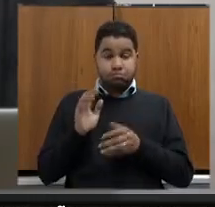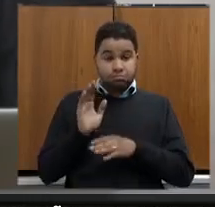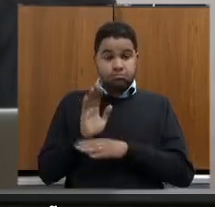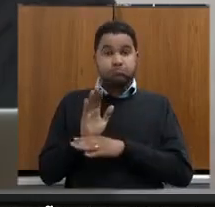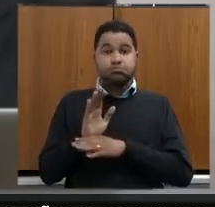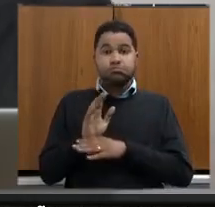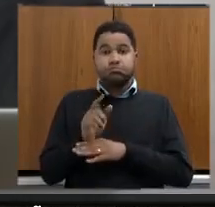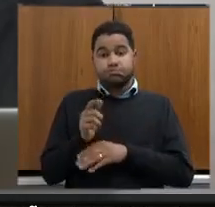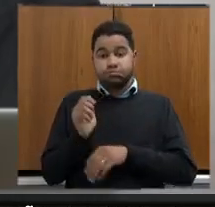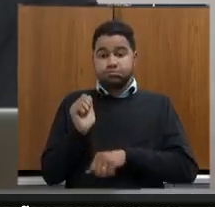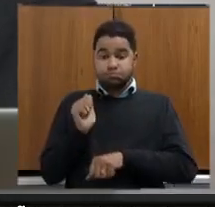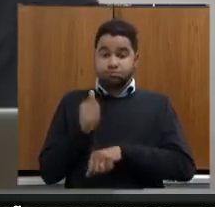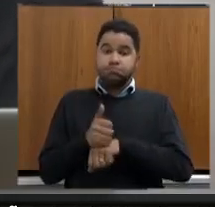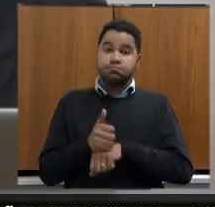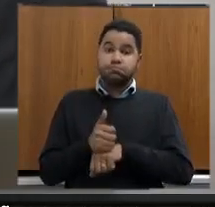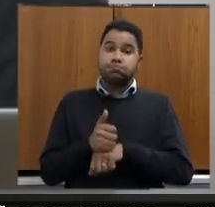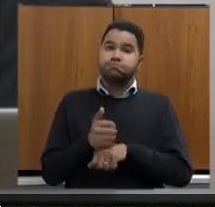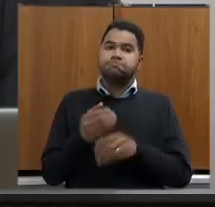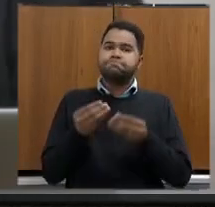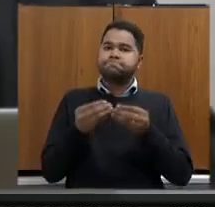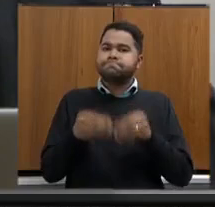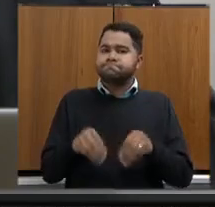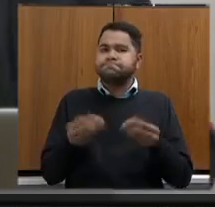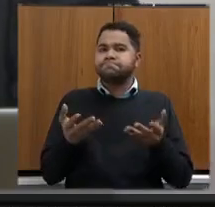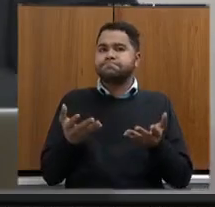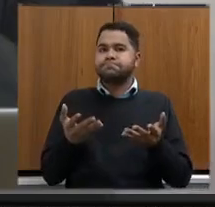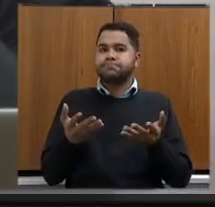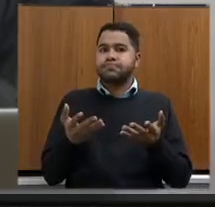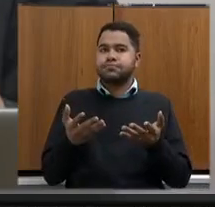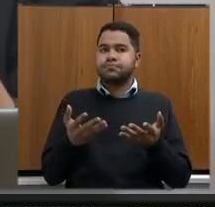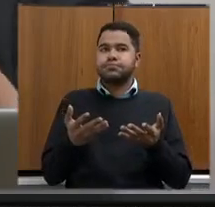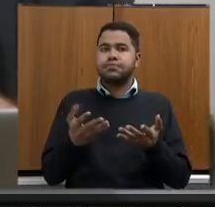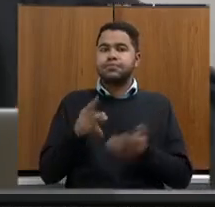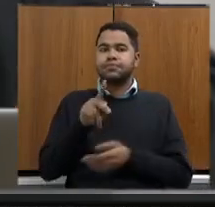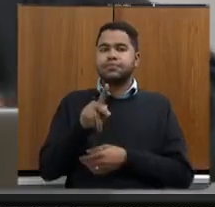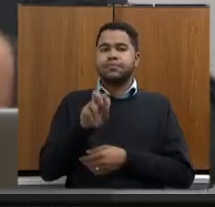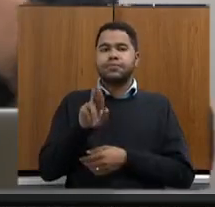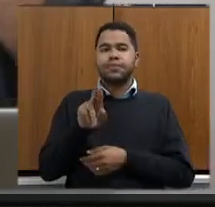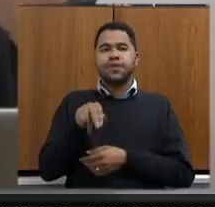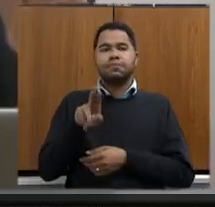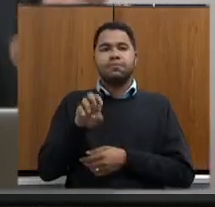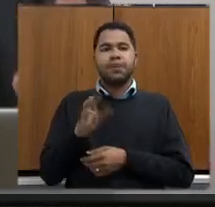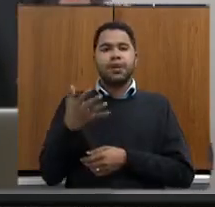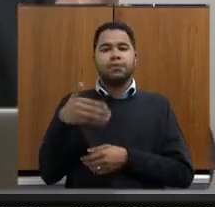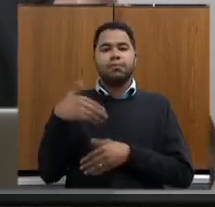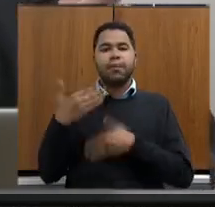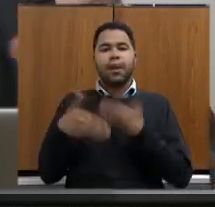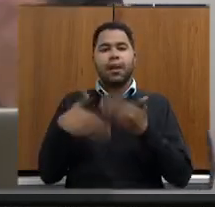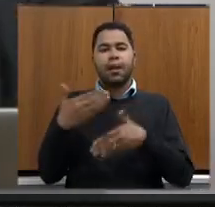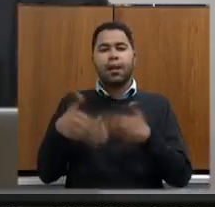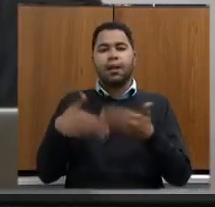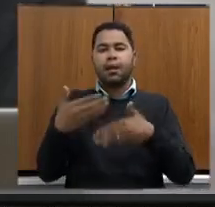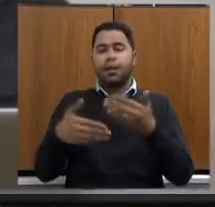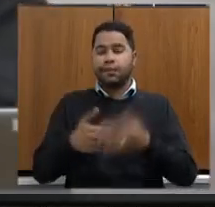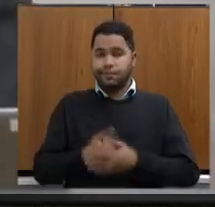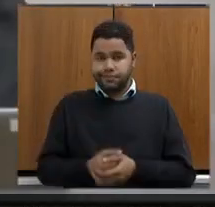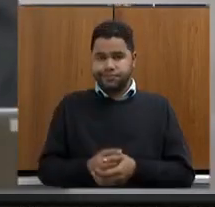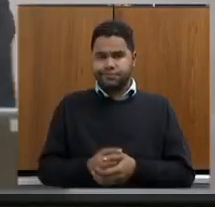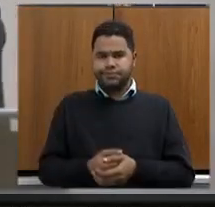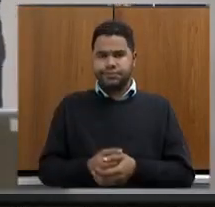a compensação não tem o sentido de ser perene de projeto e desenvolvimento E